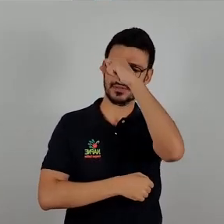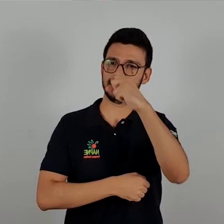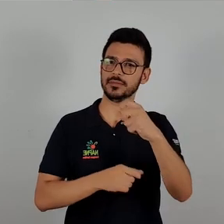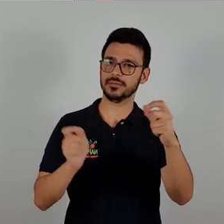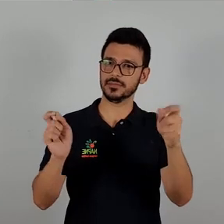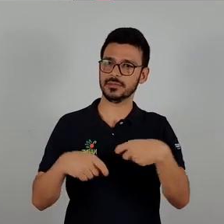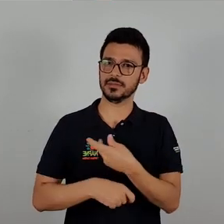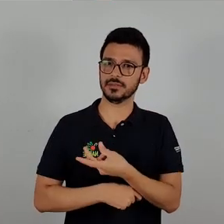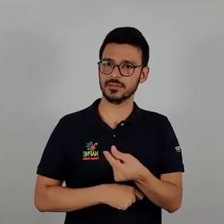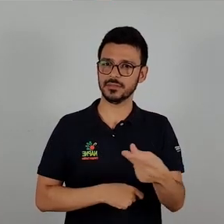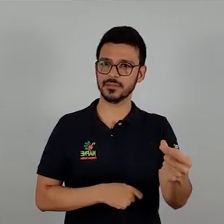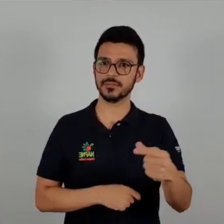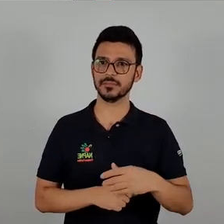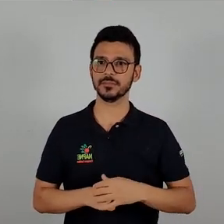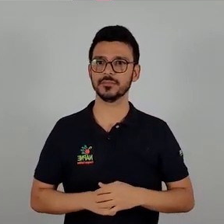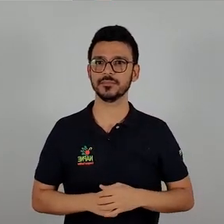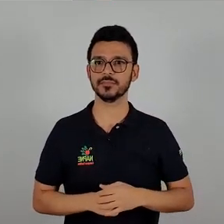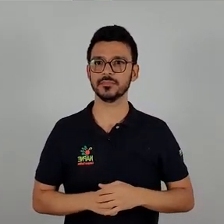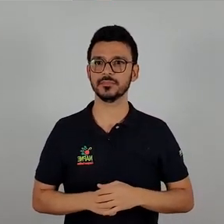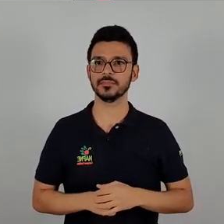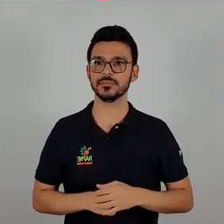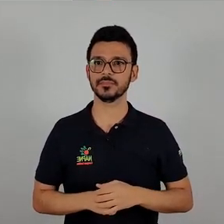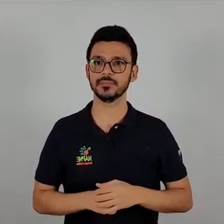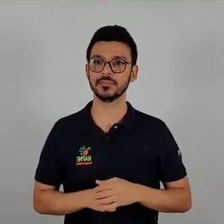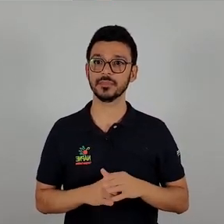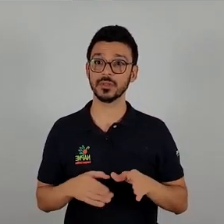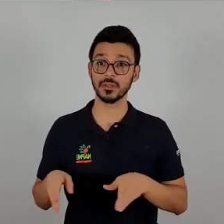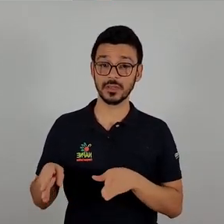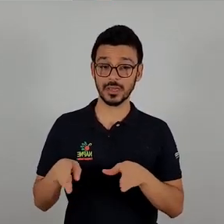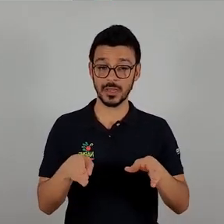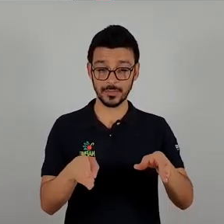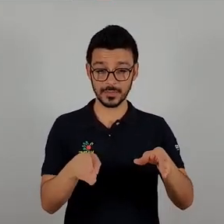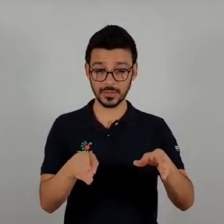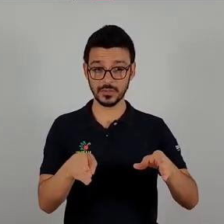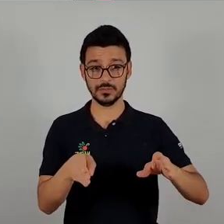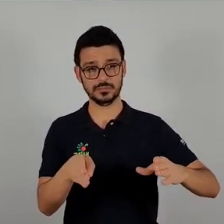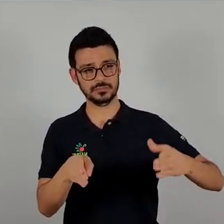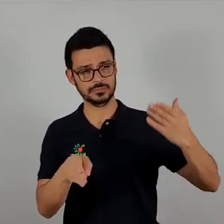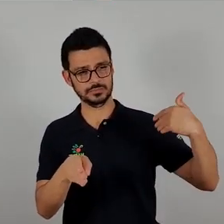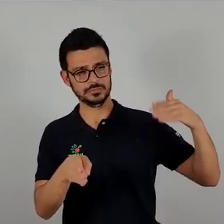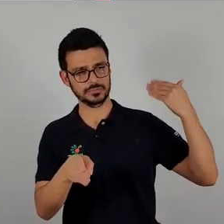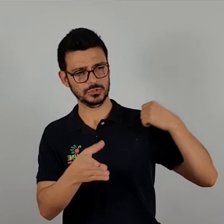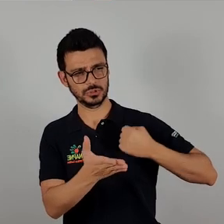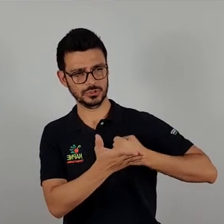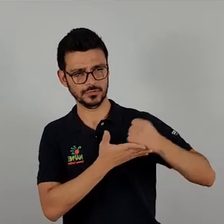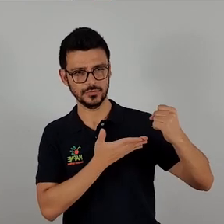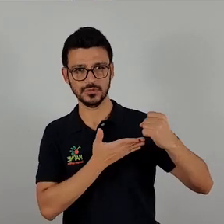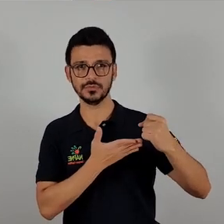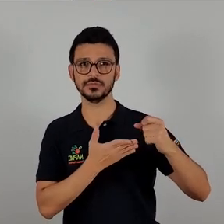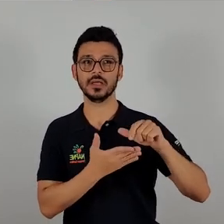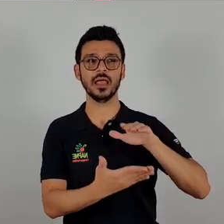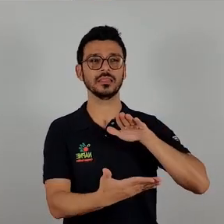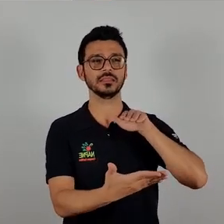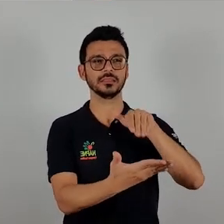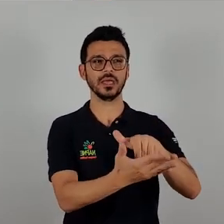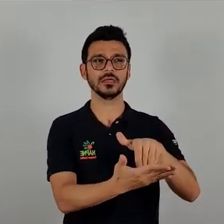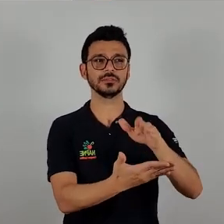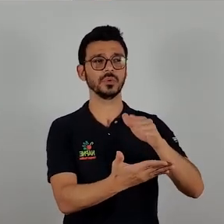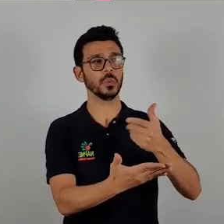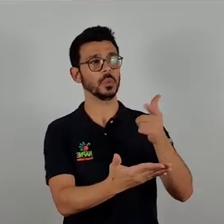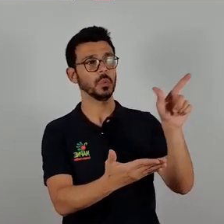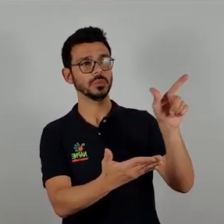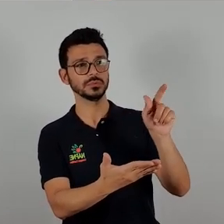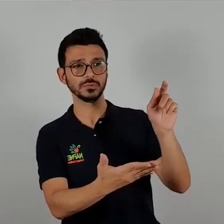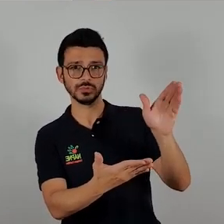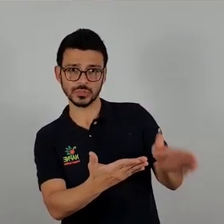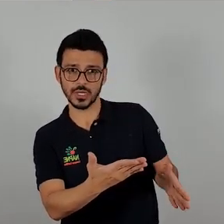Não importa se a medicina é antiga ou atual, contanto que traga a cura. Não importa se as teorias são ocidentais ou orientais, contanto que provem ser